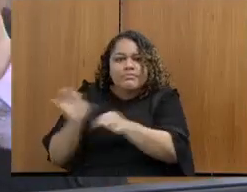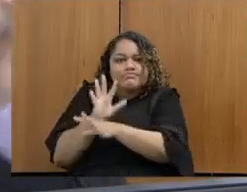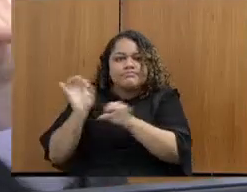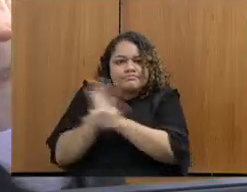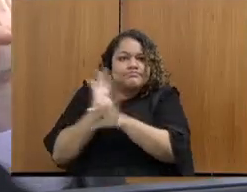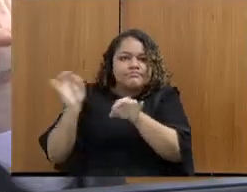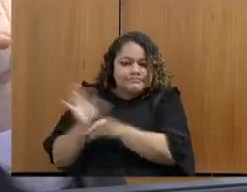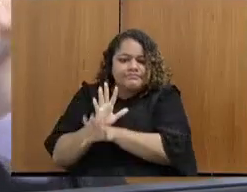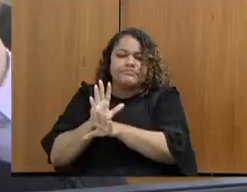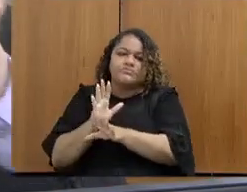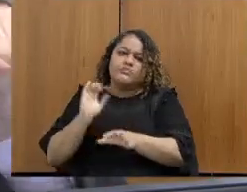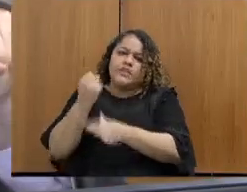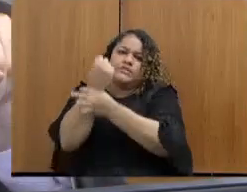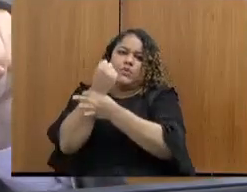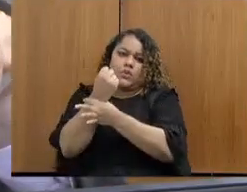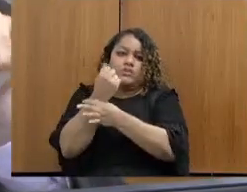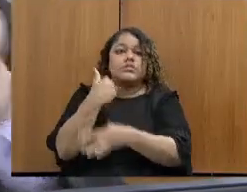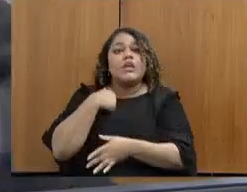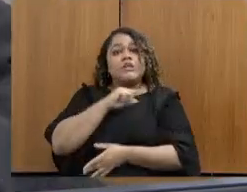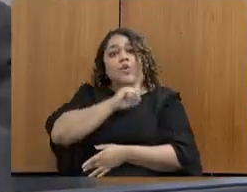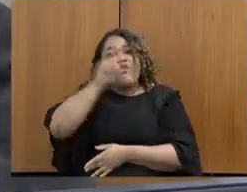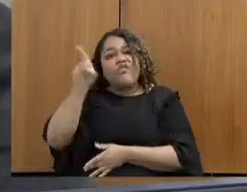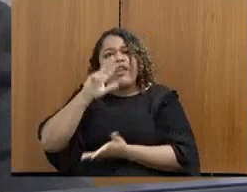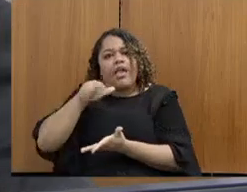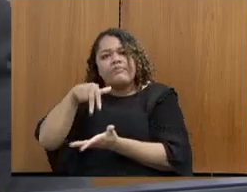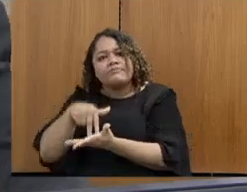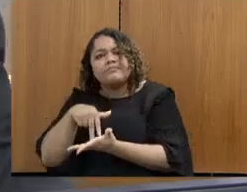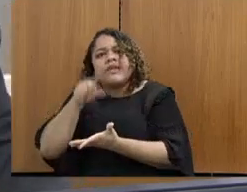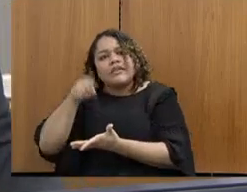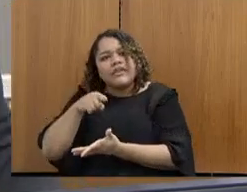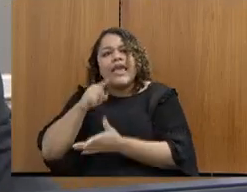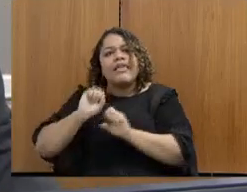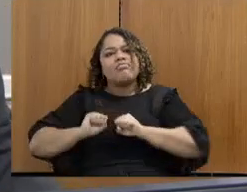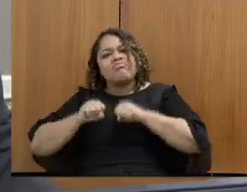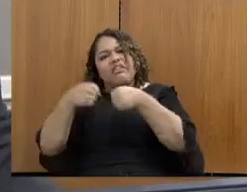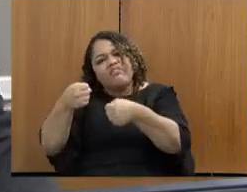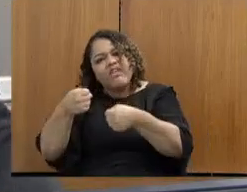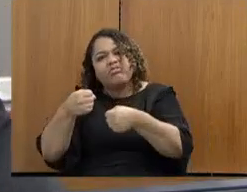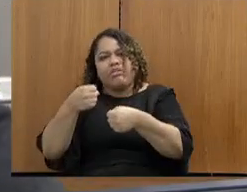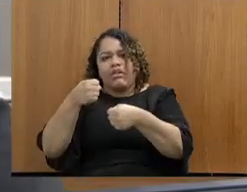a defesa da emenda que dizia respeito a